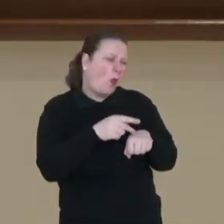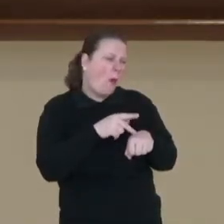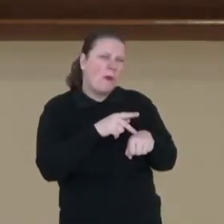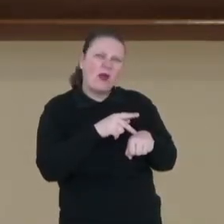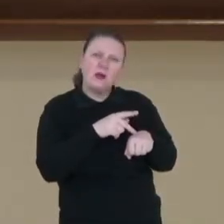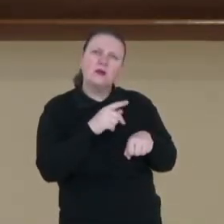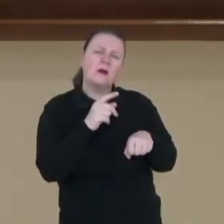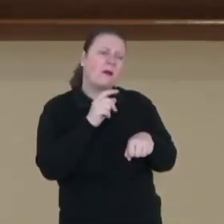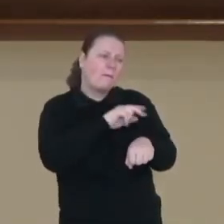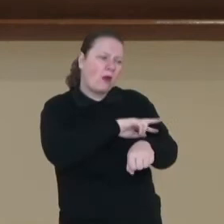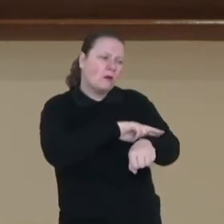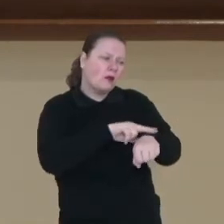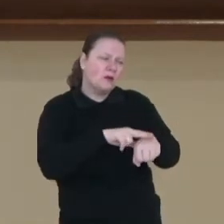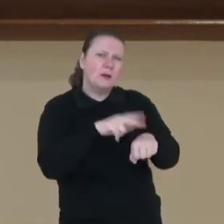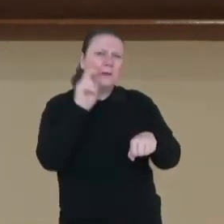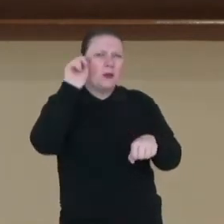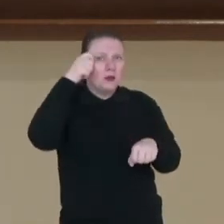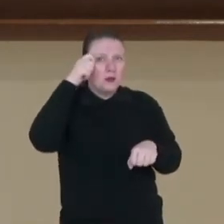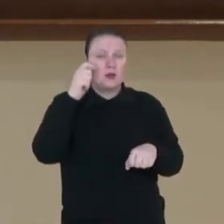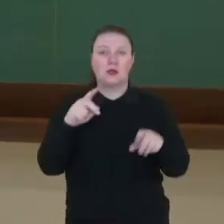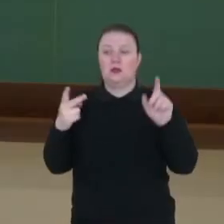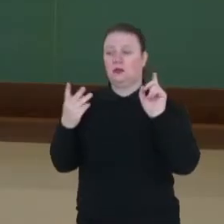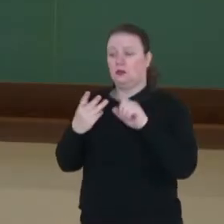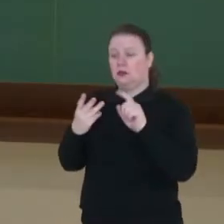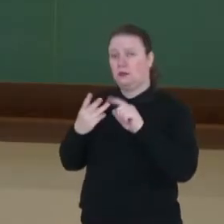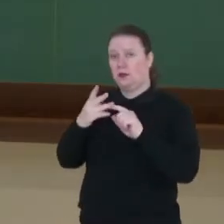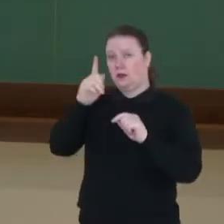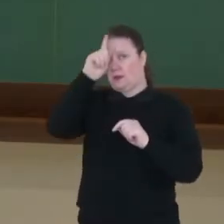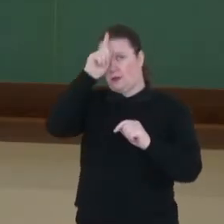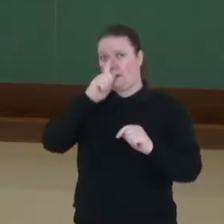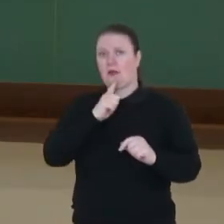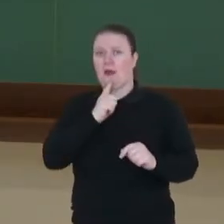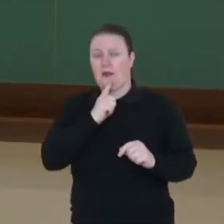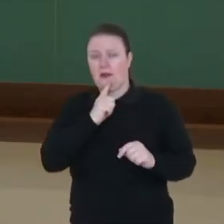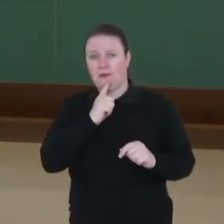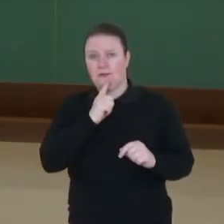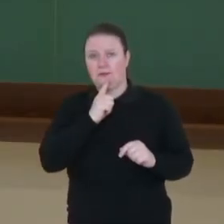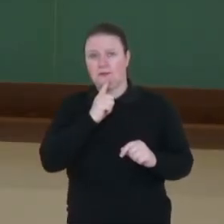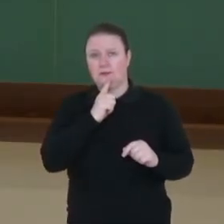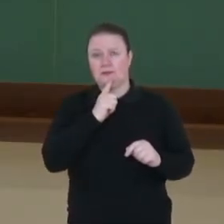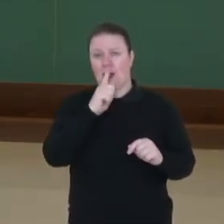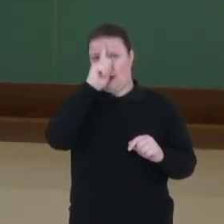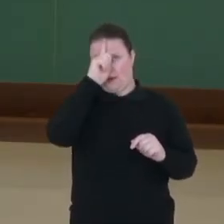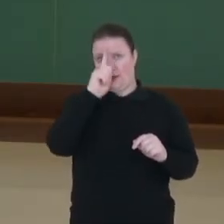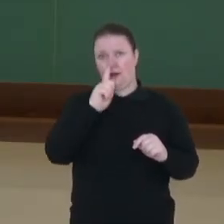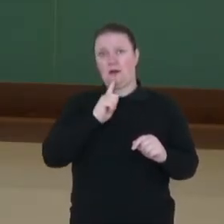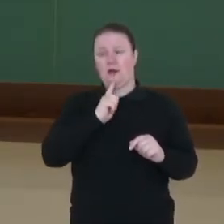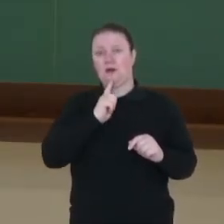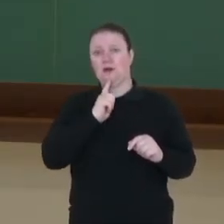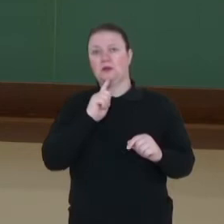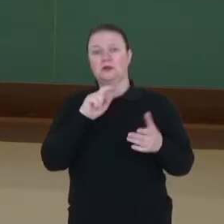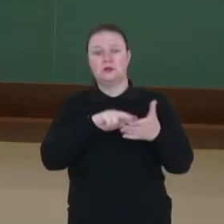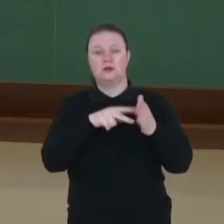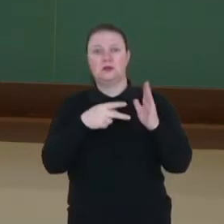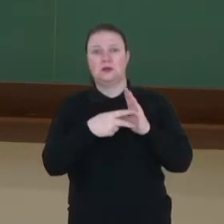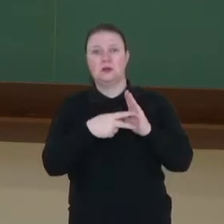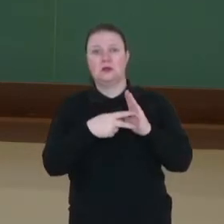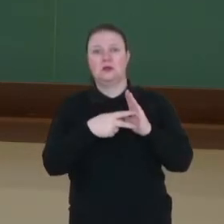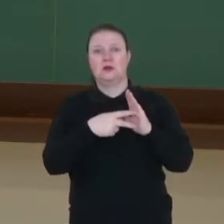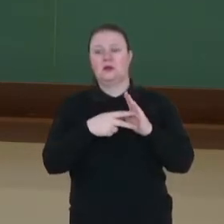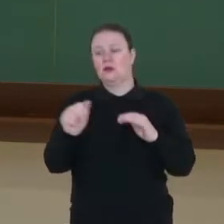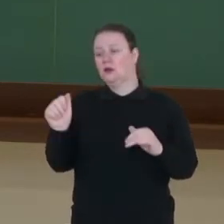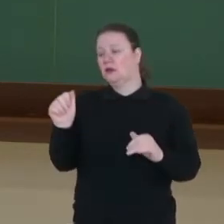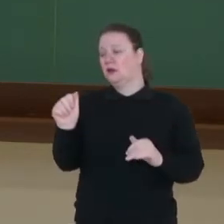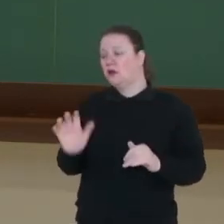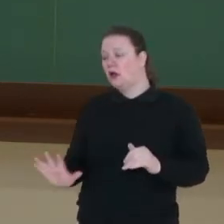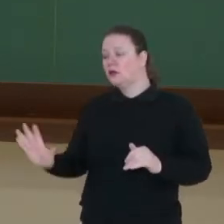africano, e a raça amarela, que seria a raça amarela, era o que eles denominavam, os amarelos eram os asiáticos,